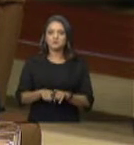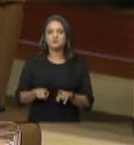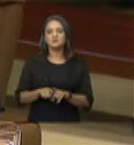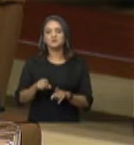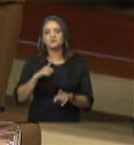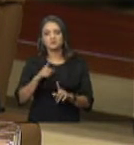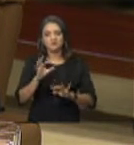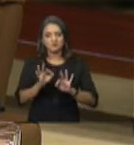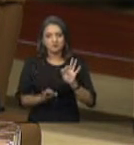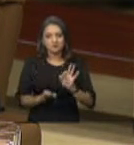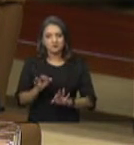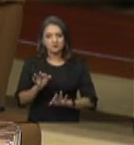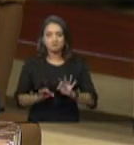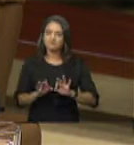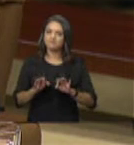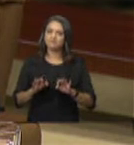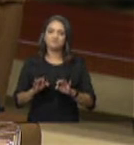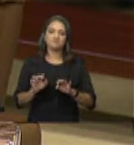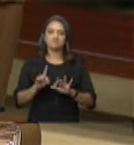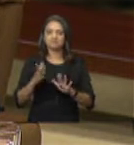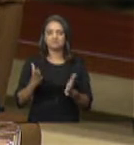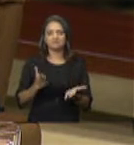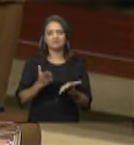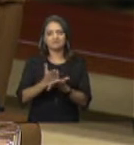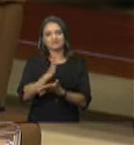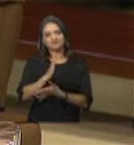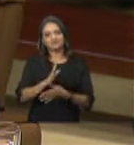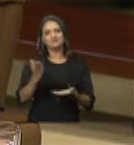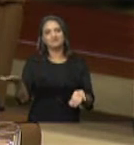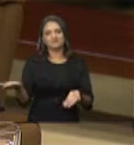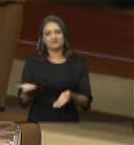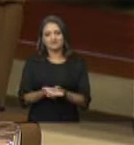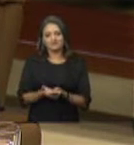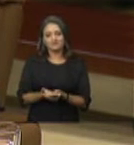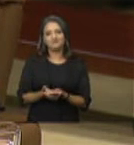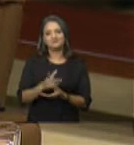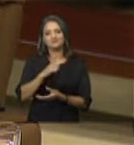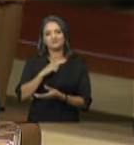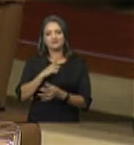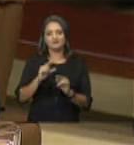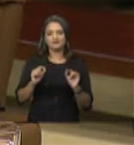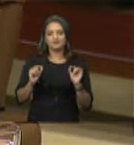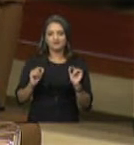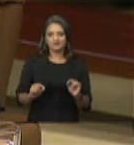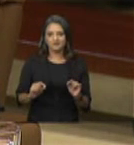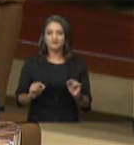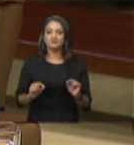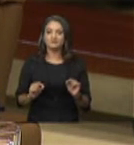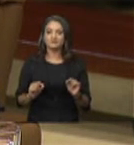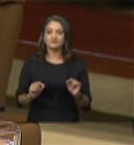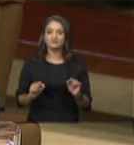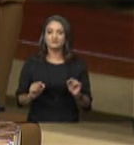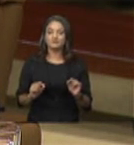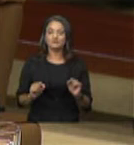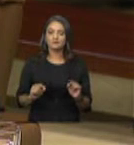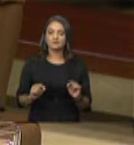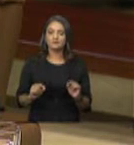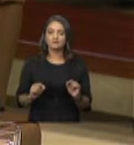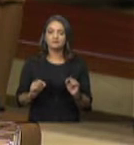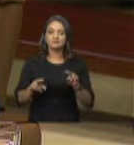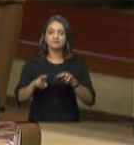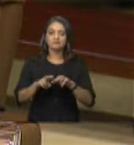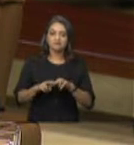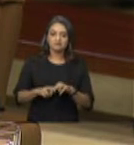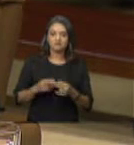conseguir ser julgada improcedente a ação original condenando-se a suportar os ônus